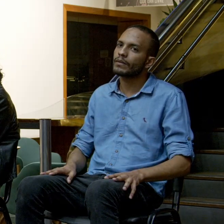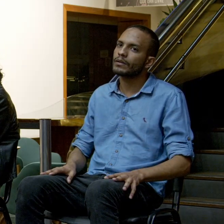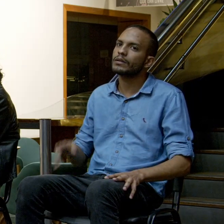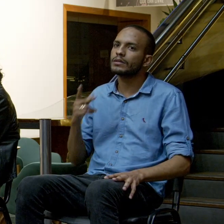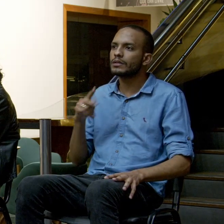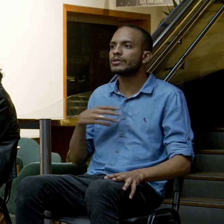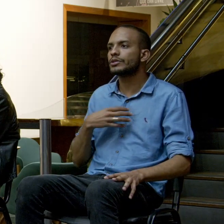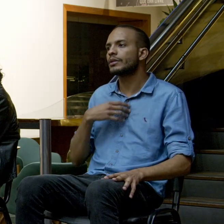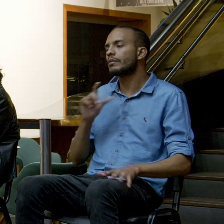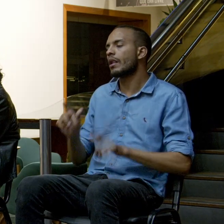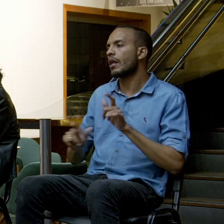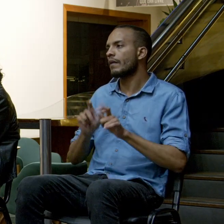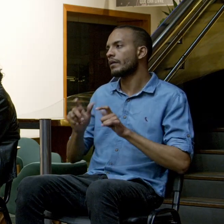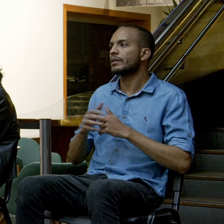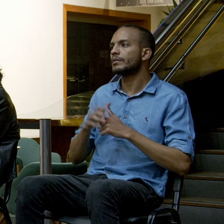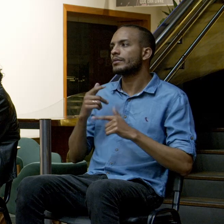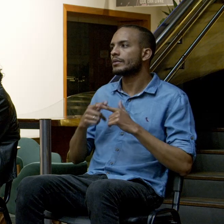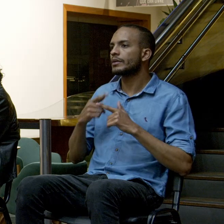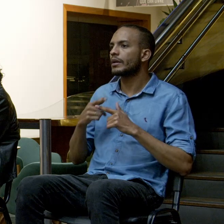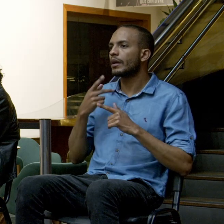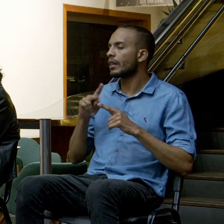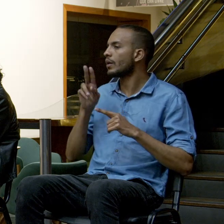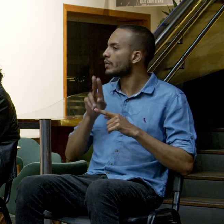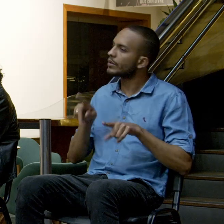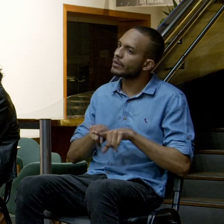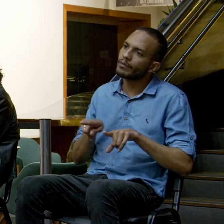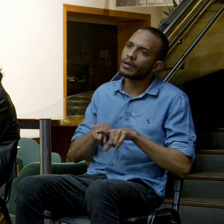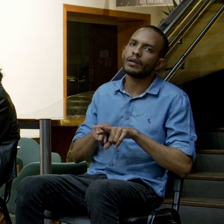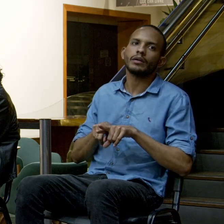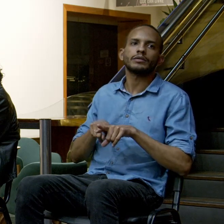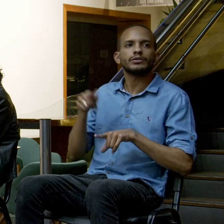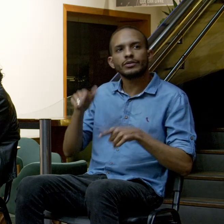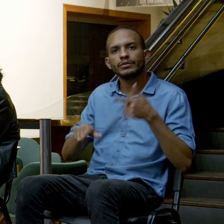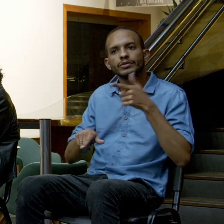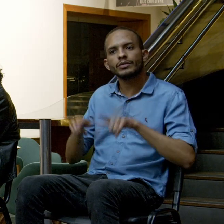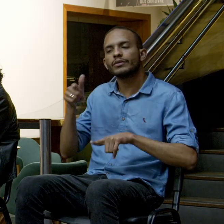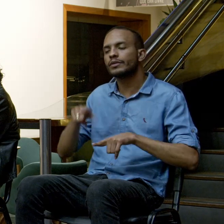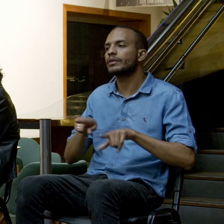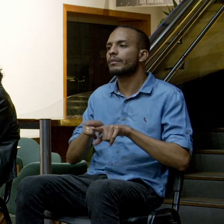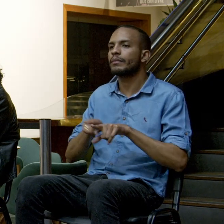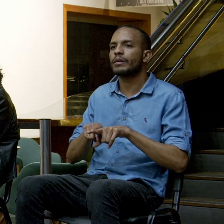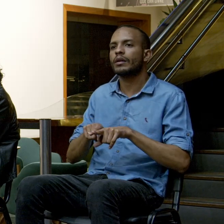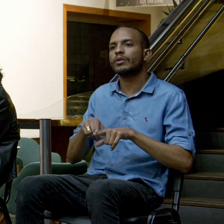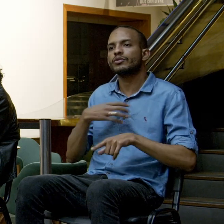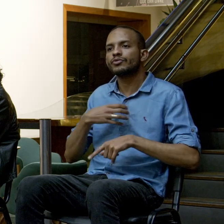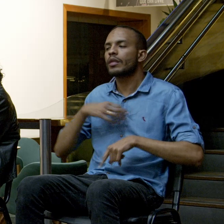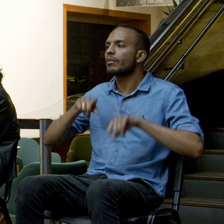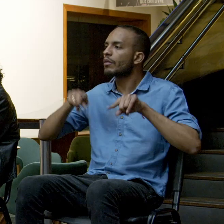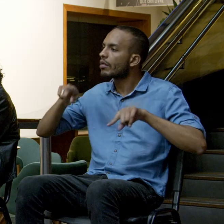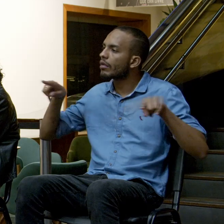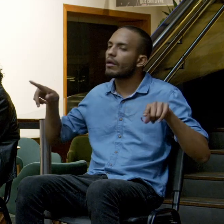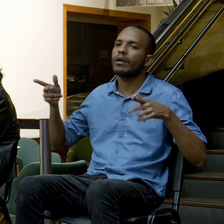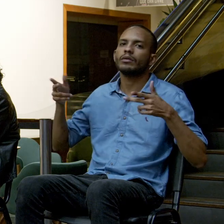nesse campo das palavras, assim, que ela usa também repetidamente, né? E do sotaque, do